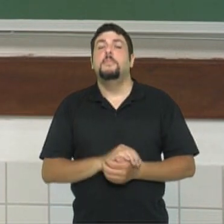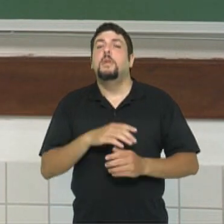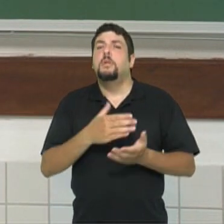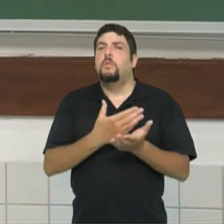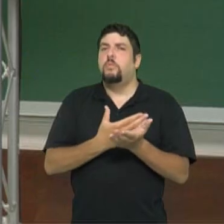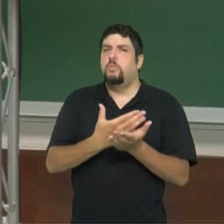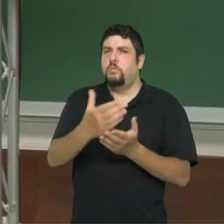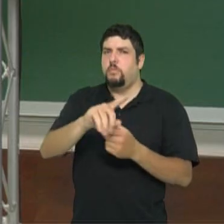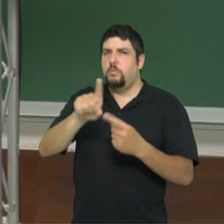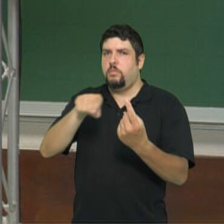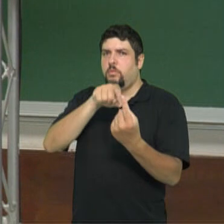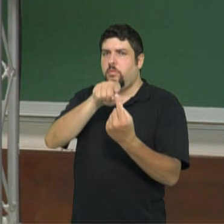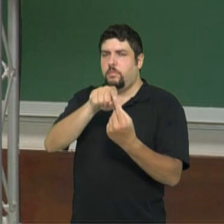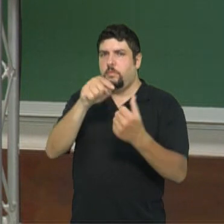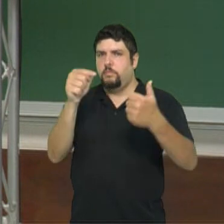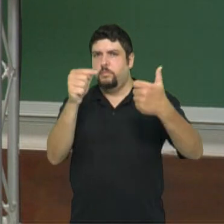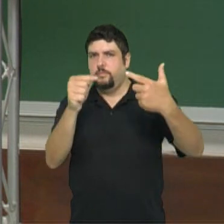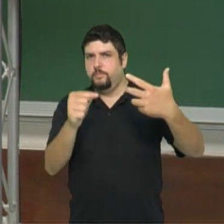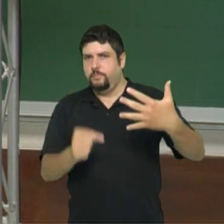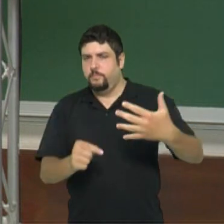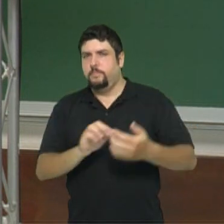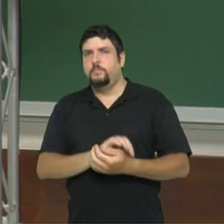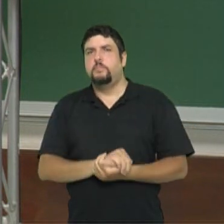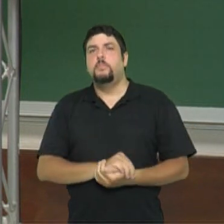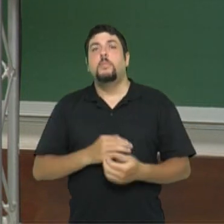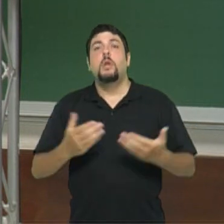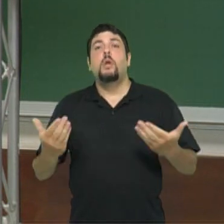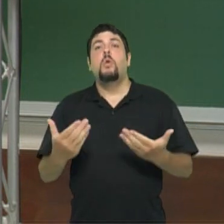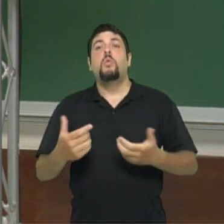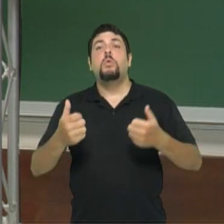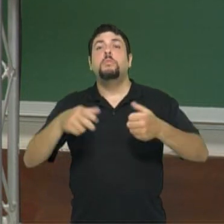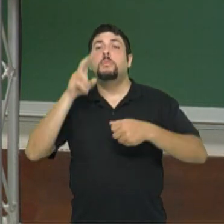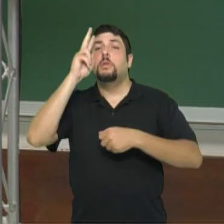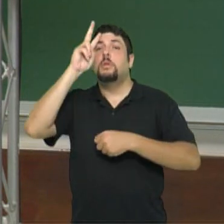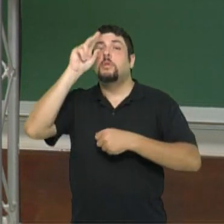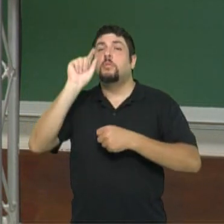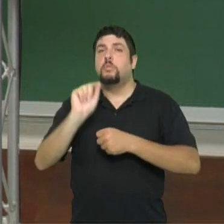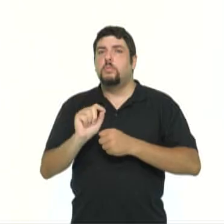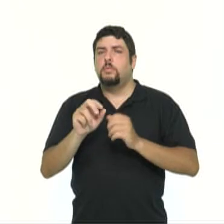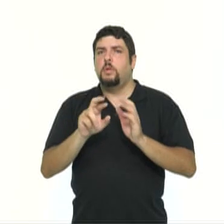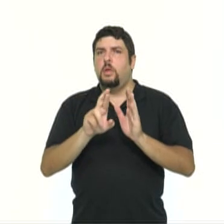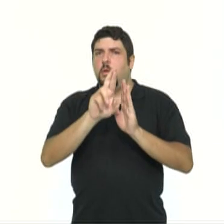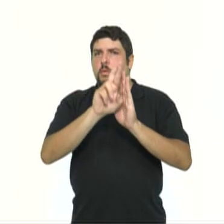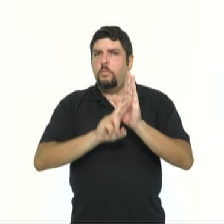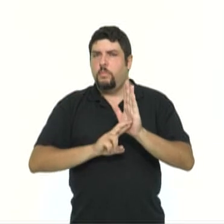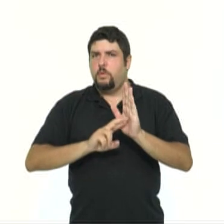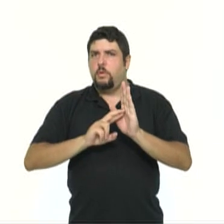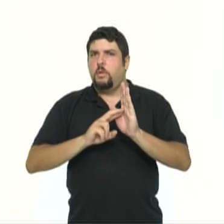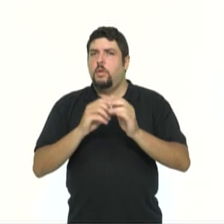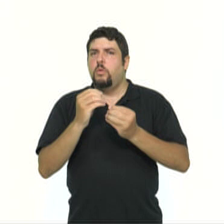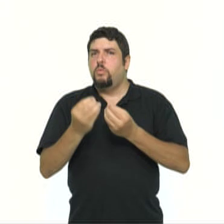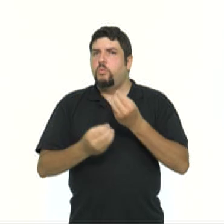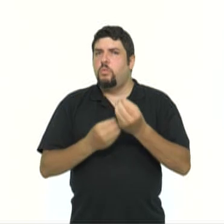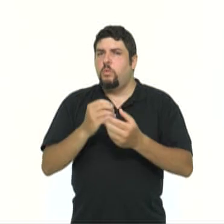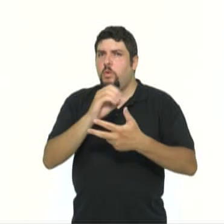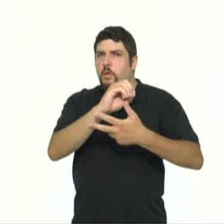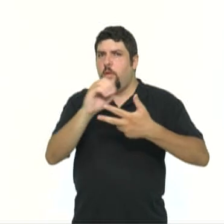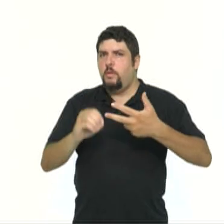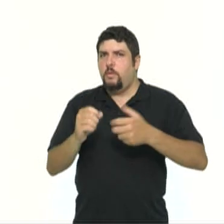nossos objetivos. Quais são eles? Hoje nós vamos relembrar a redação do Enem do ano passado, de